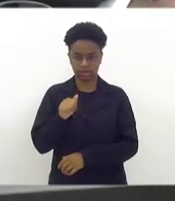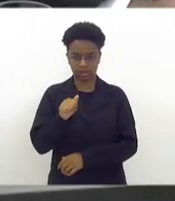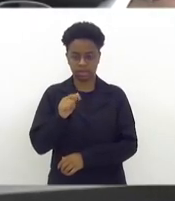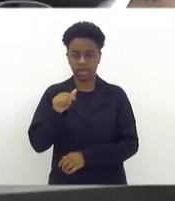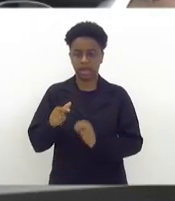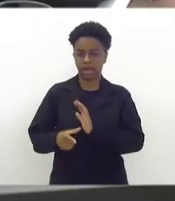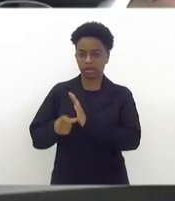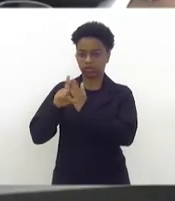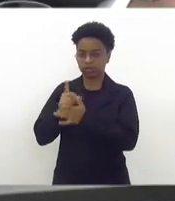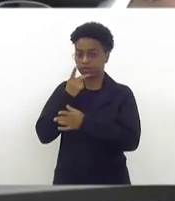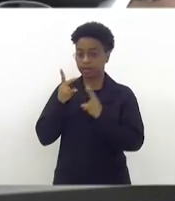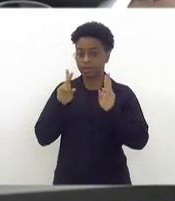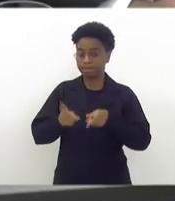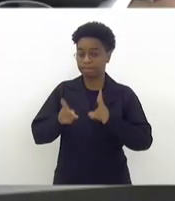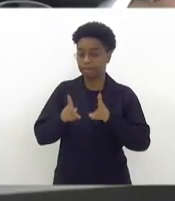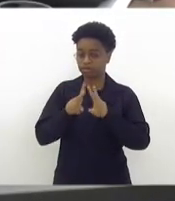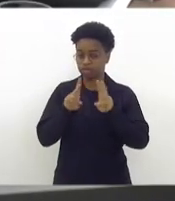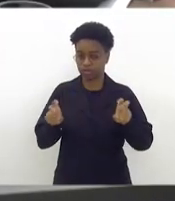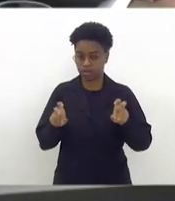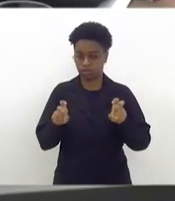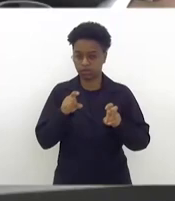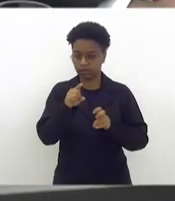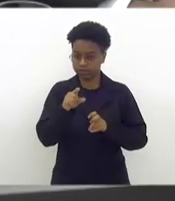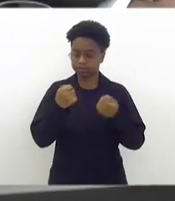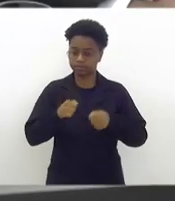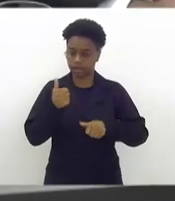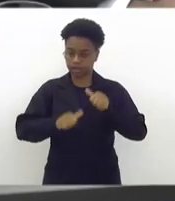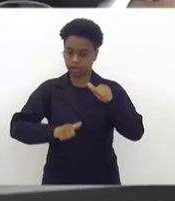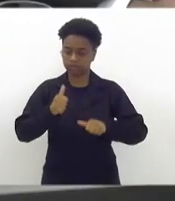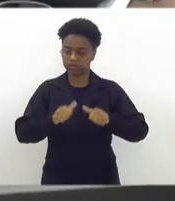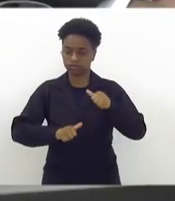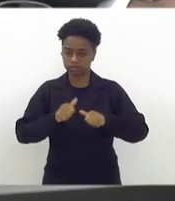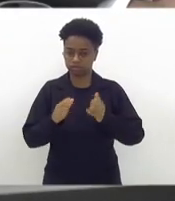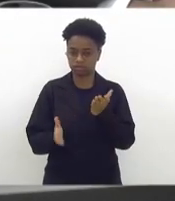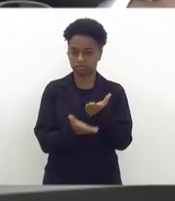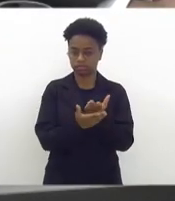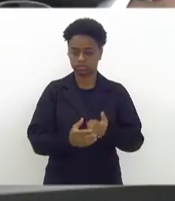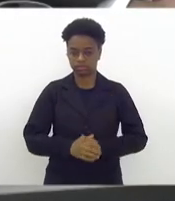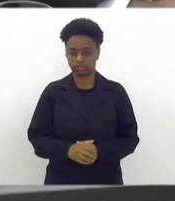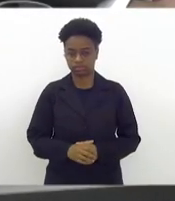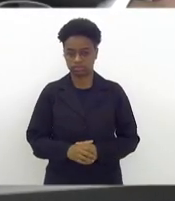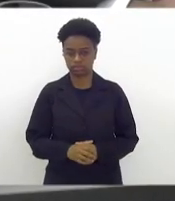sobre exatamente o mesmo assunto. Vossa Excelência analisar a anexação.